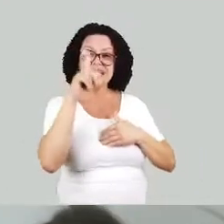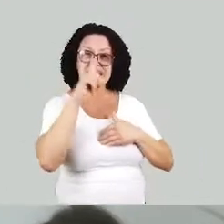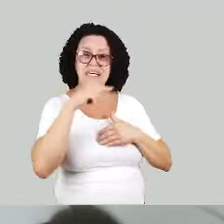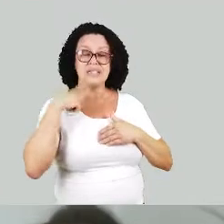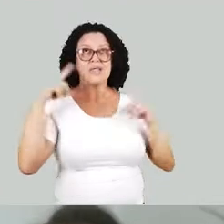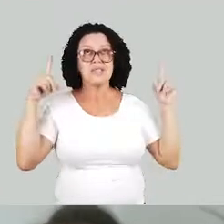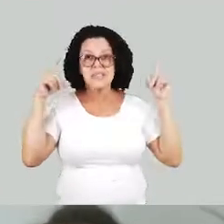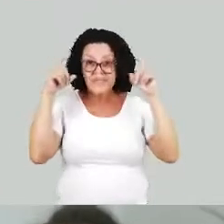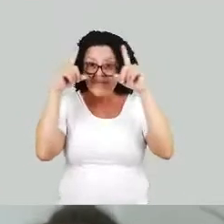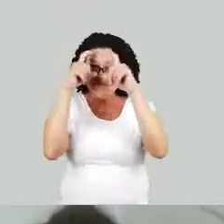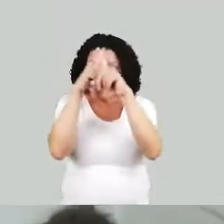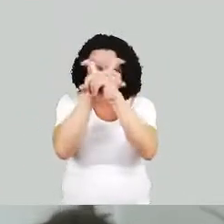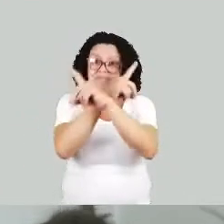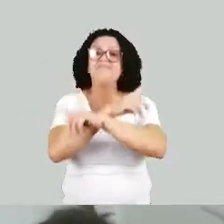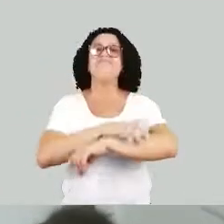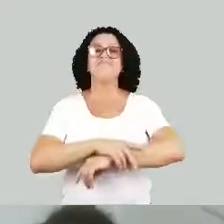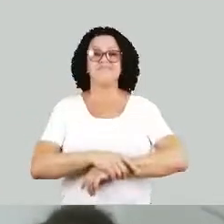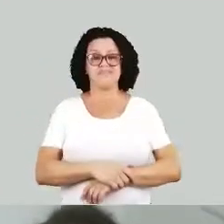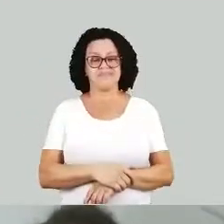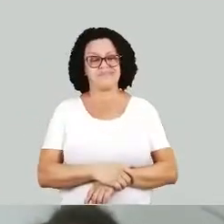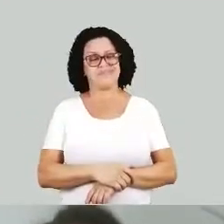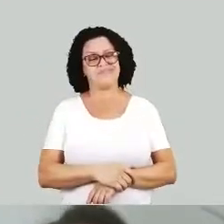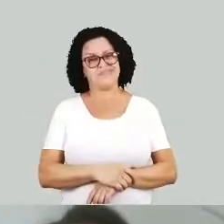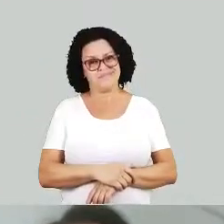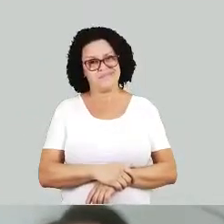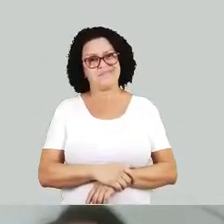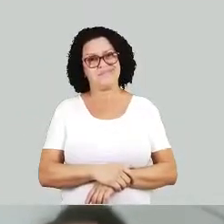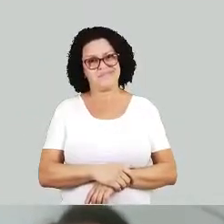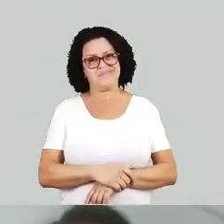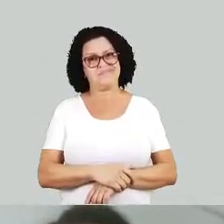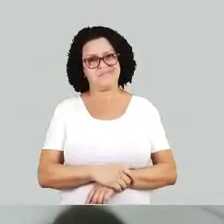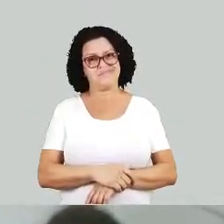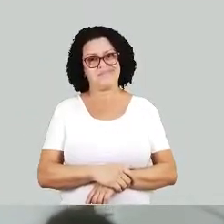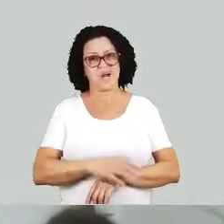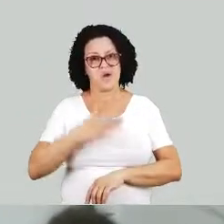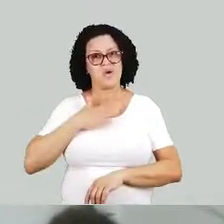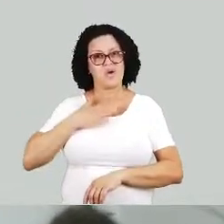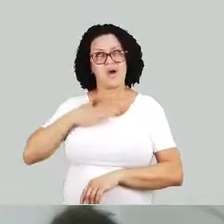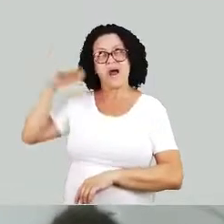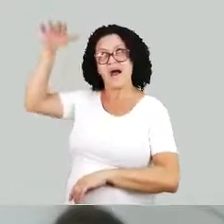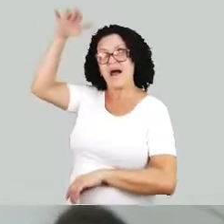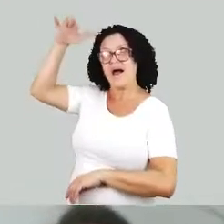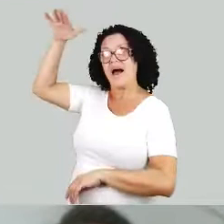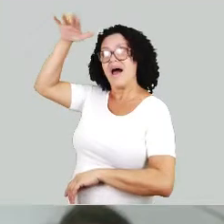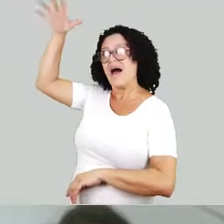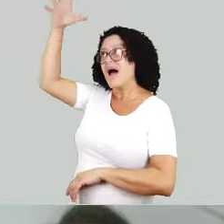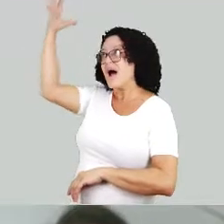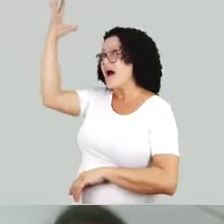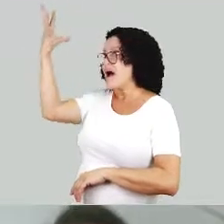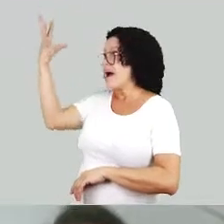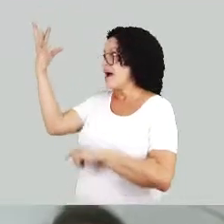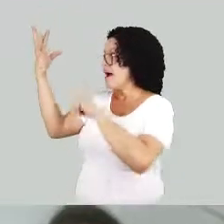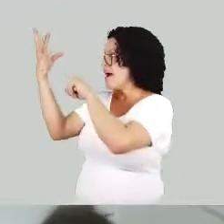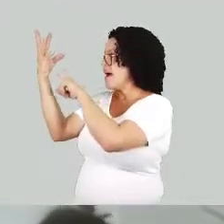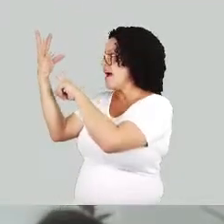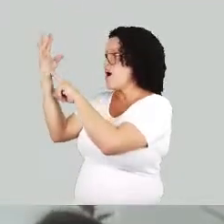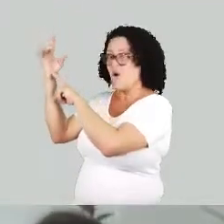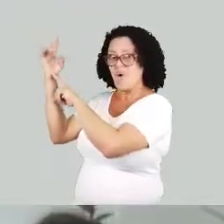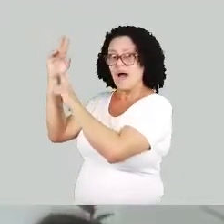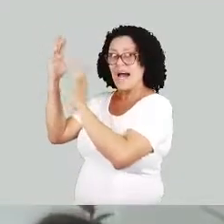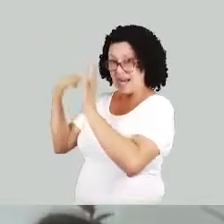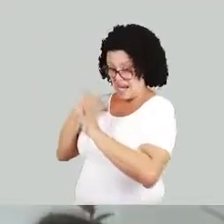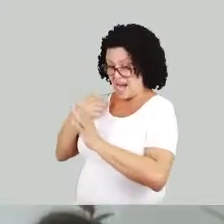nossas dificuldades, né? O nosso lado divino, ele só vai se manifestar quando